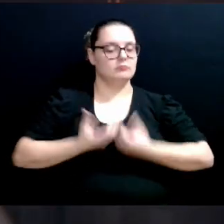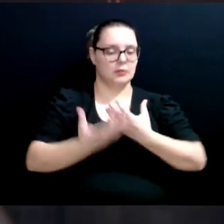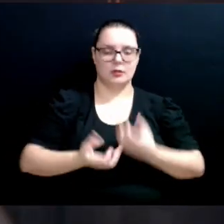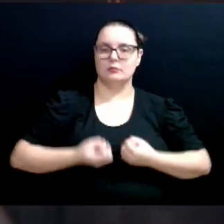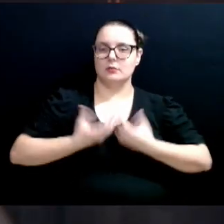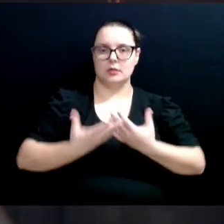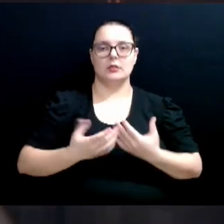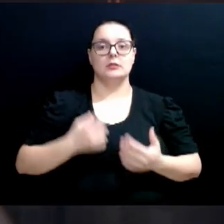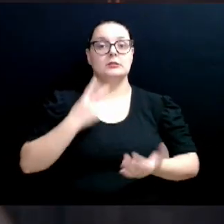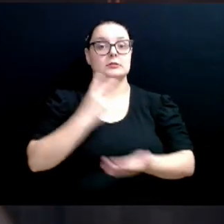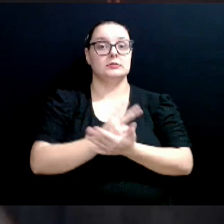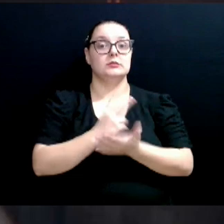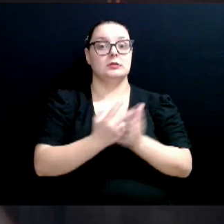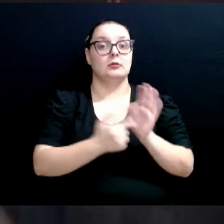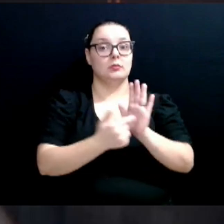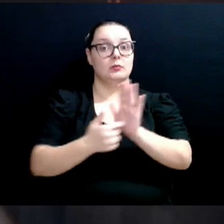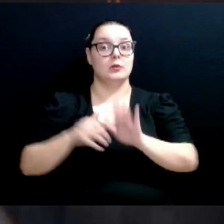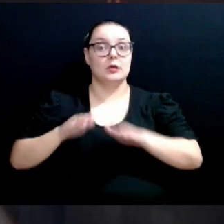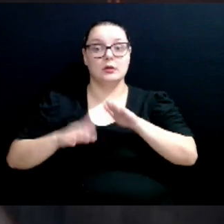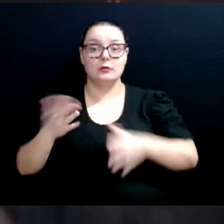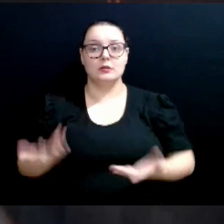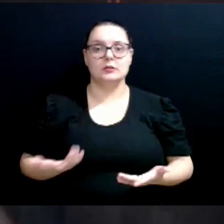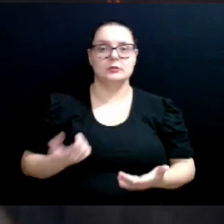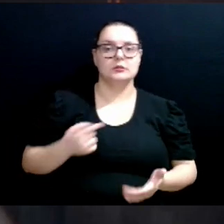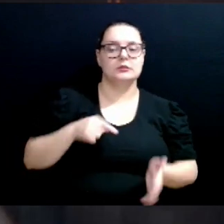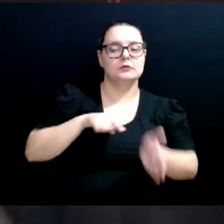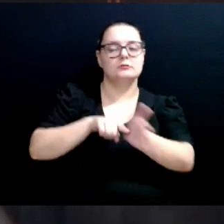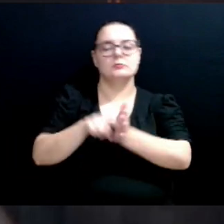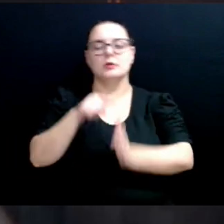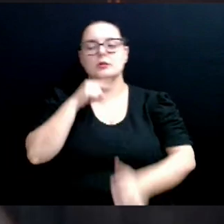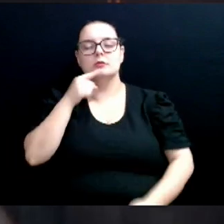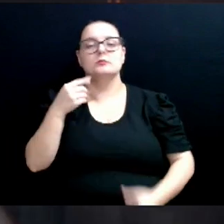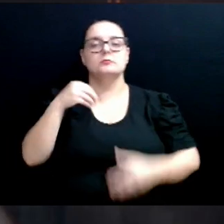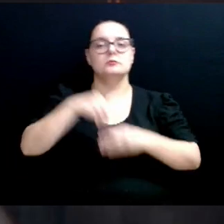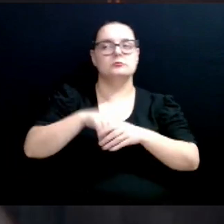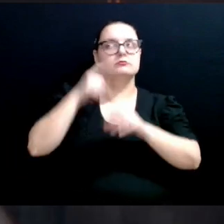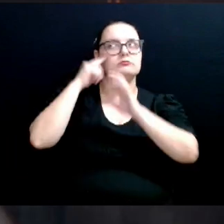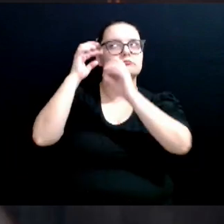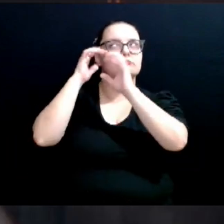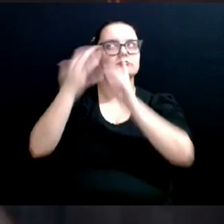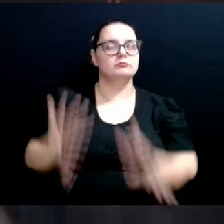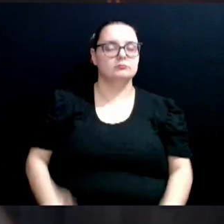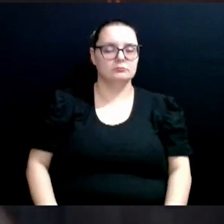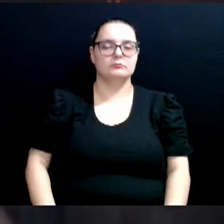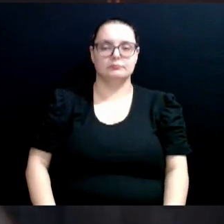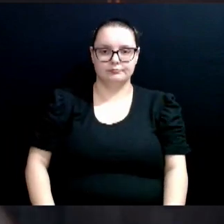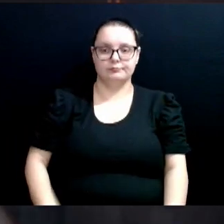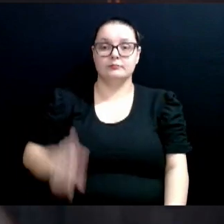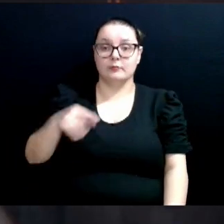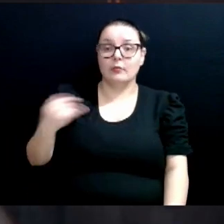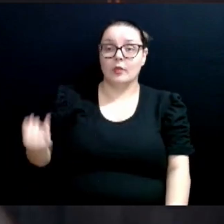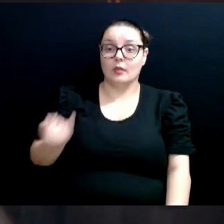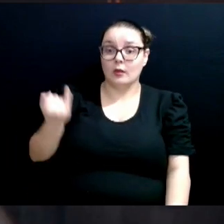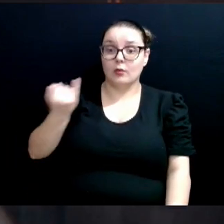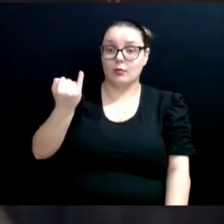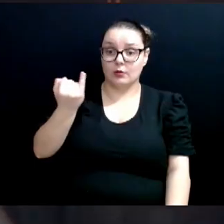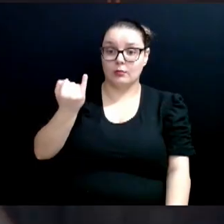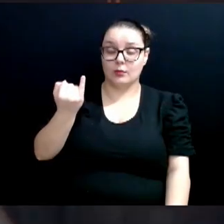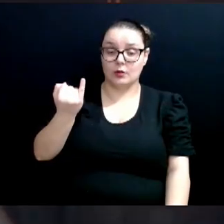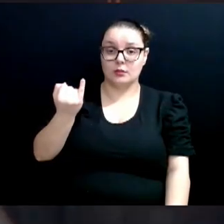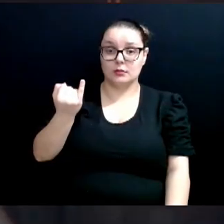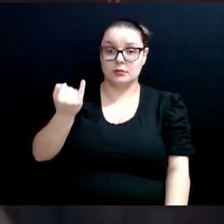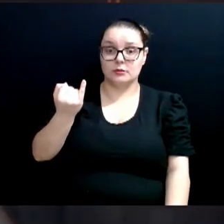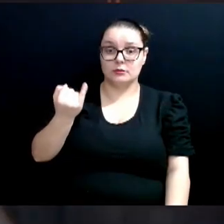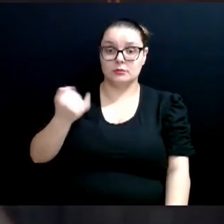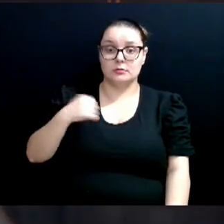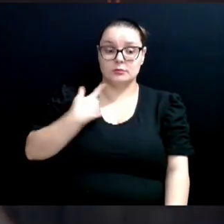Sim. aquilo que às vezes a gente fica questionando também dentro da nossa cabeça, né? Então é importante que a gente consiga dizer